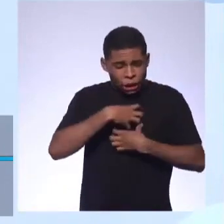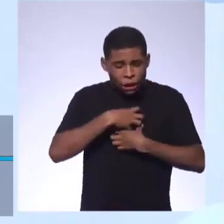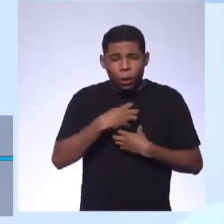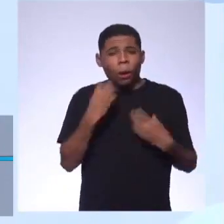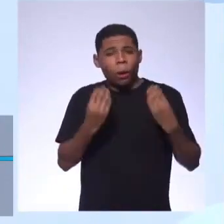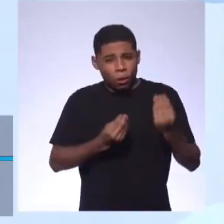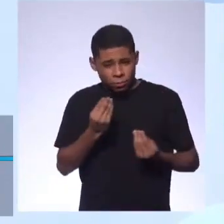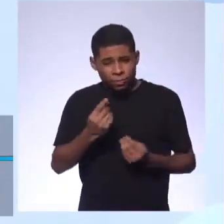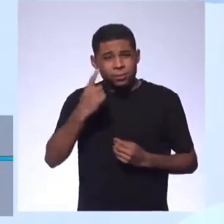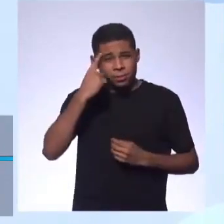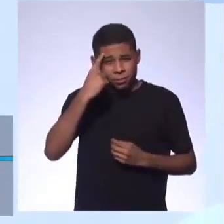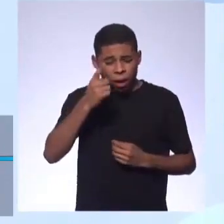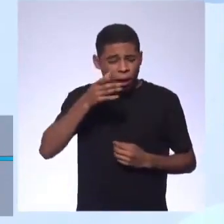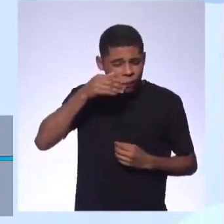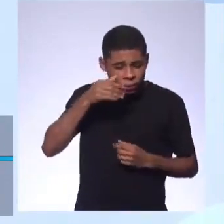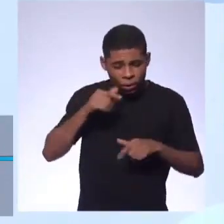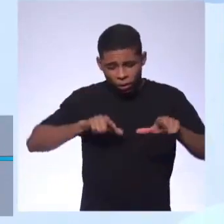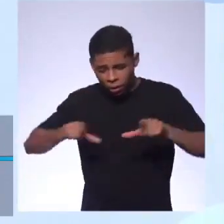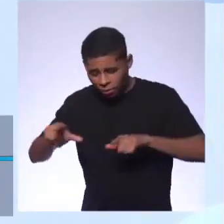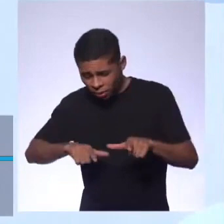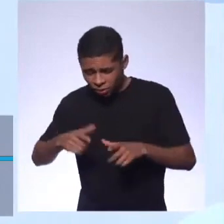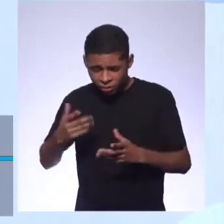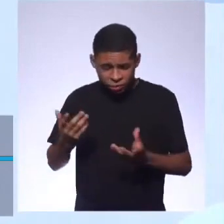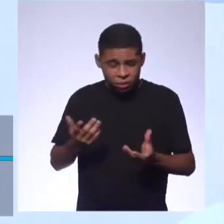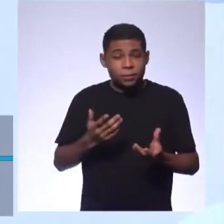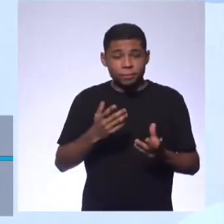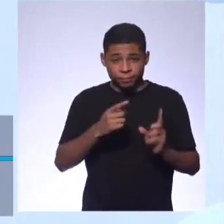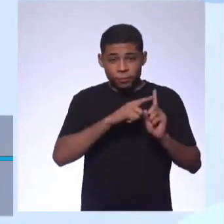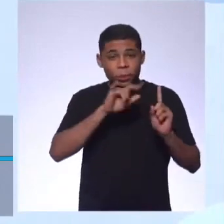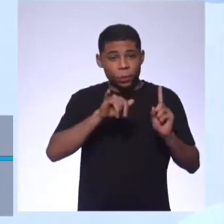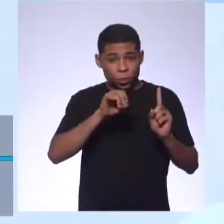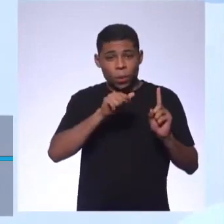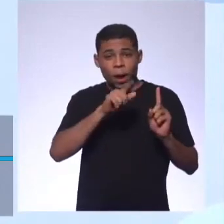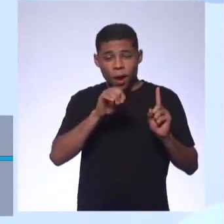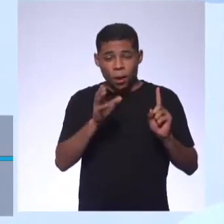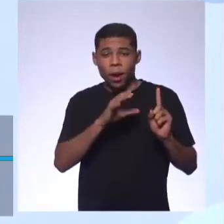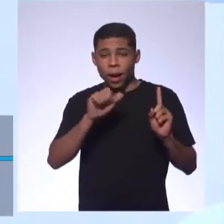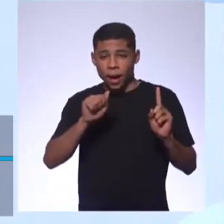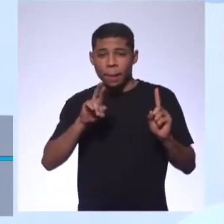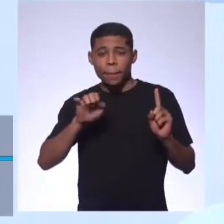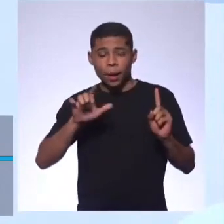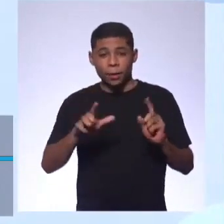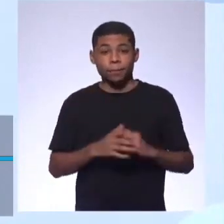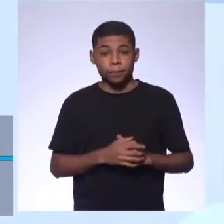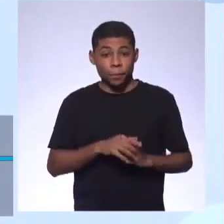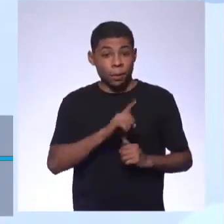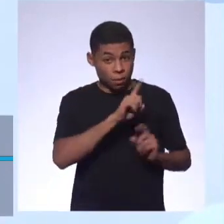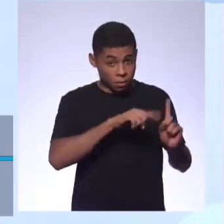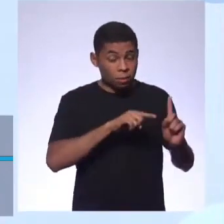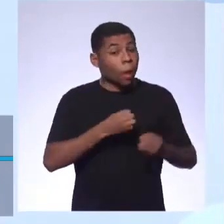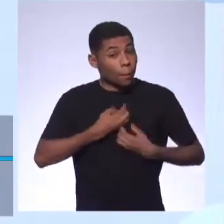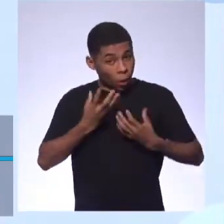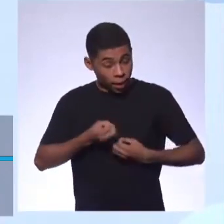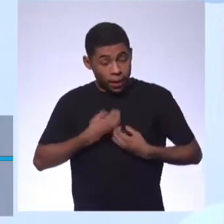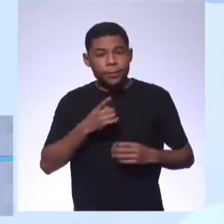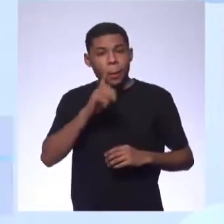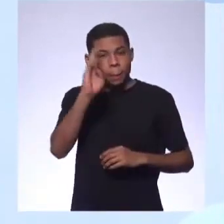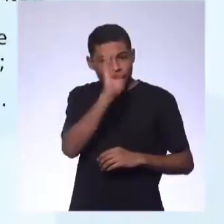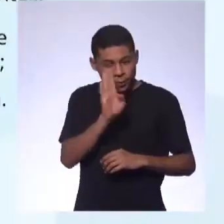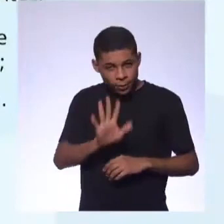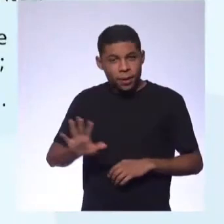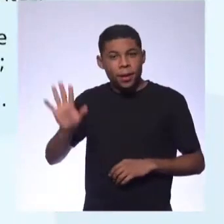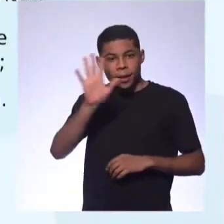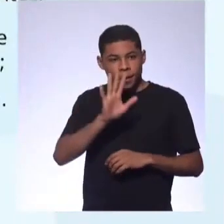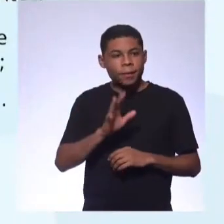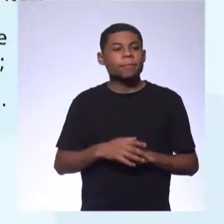sentia sendo esse funcionário público, João Cabral de Melo Neto. É um poeta, né, brasileiro,